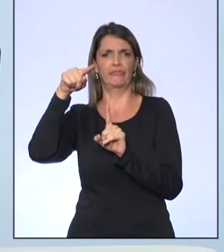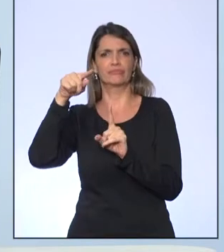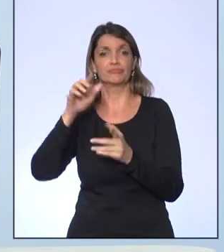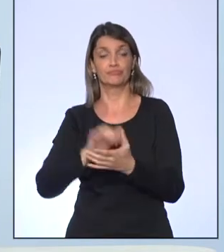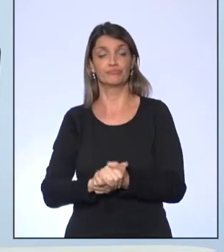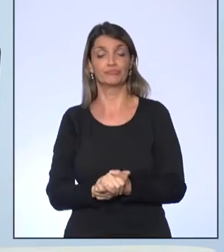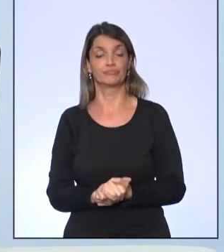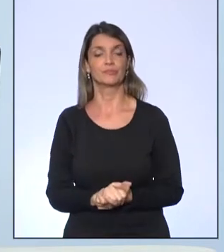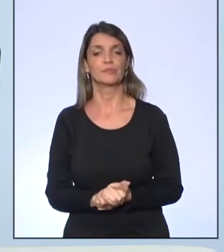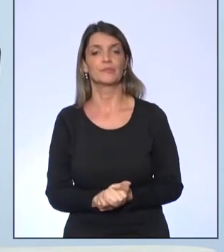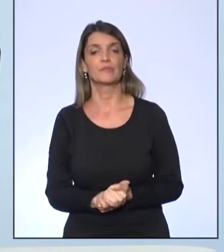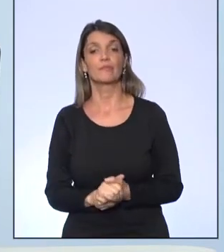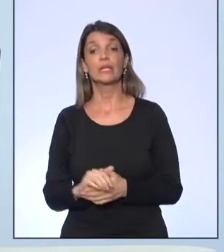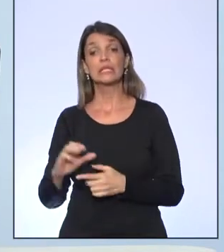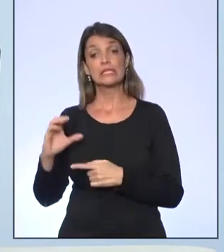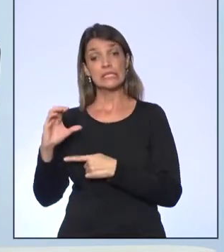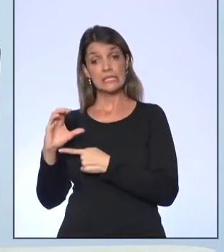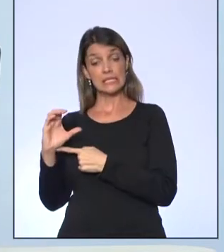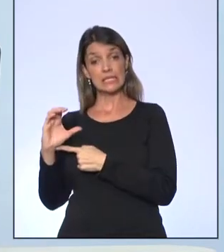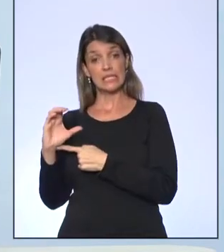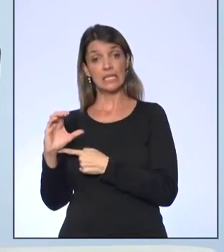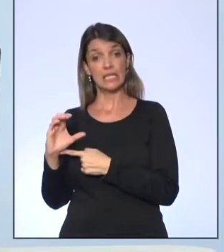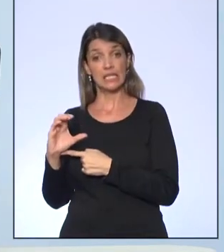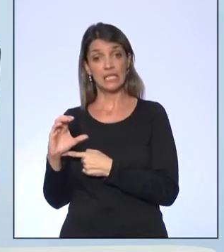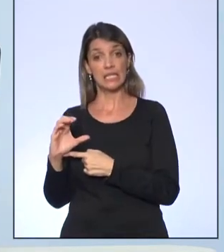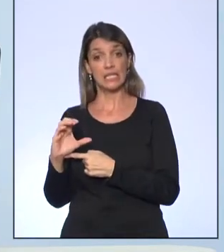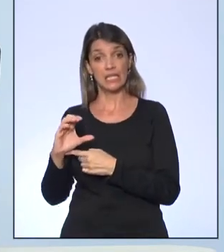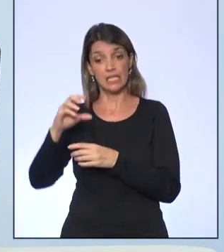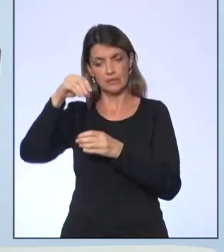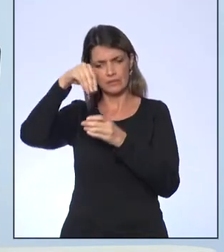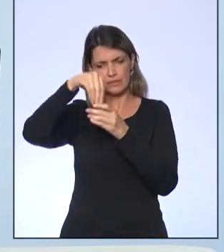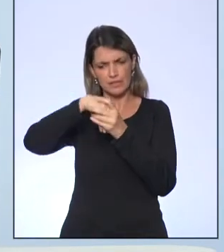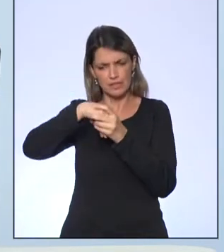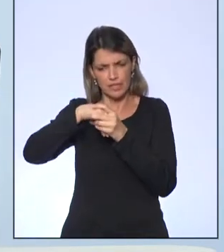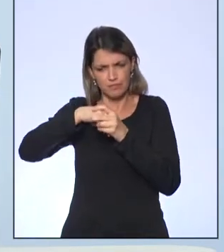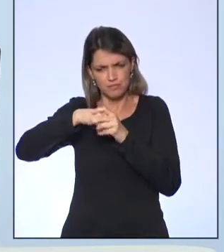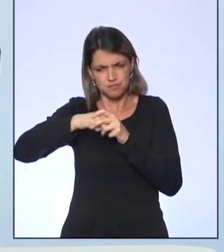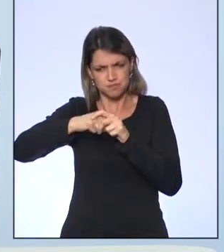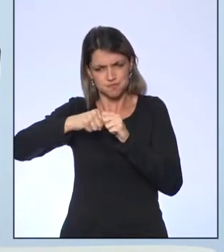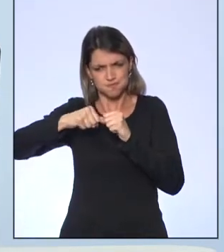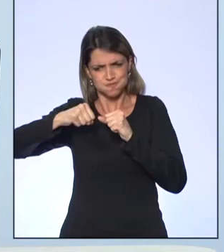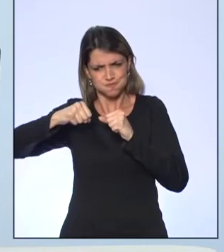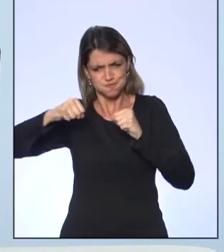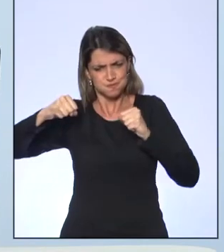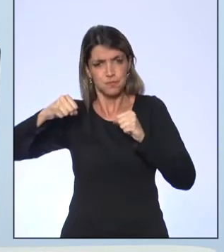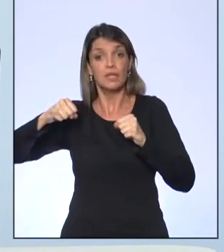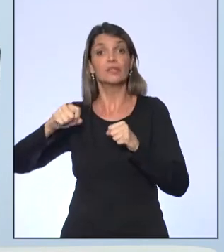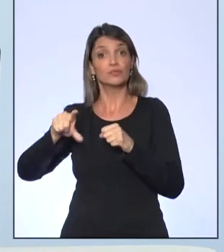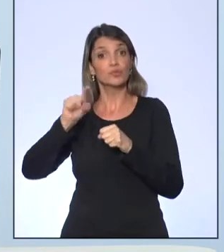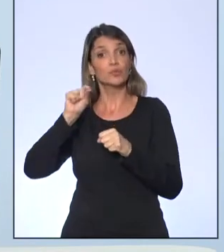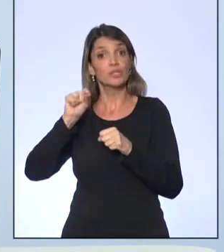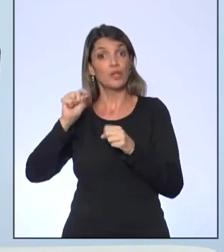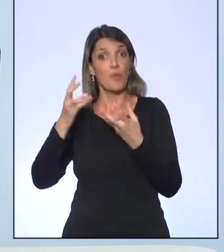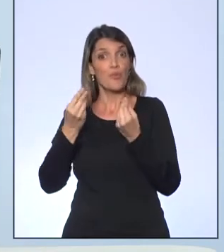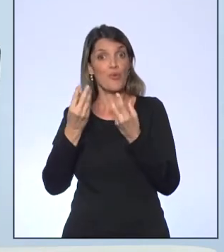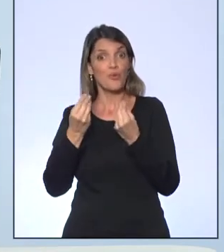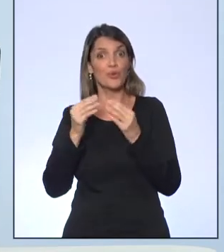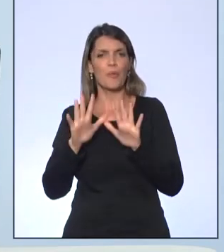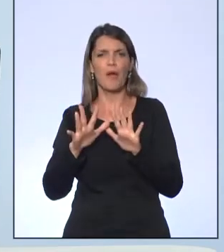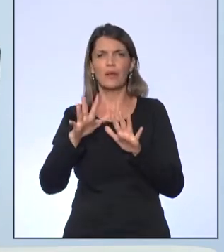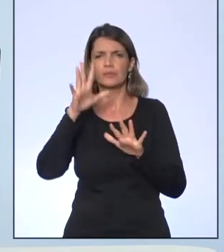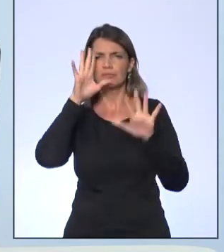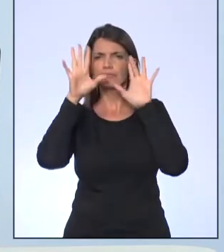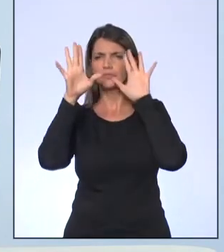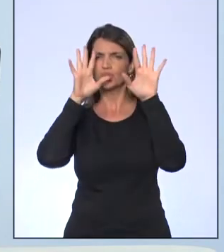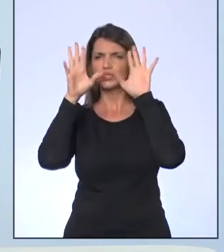ligadão. A C, elevação da pressão interna. A C, ela foi bem votada também, né? Só que, ó, Sim. se a gente imaginar, eu acho que